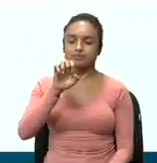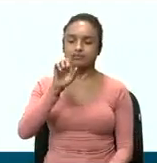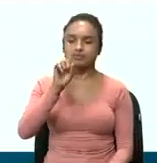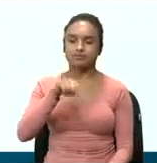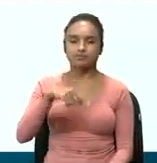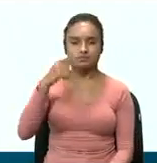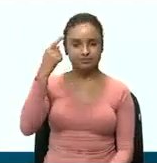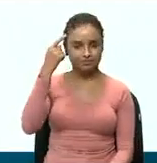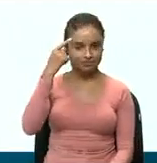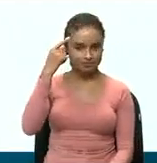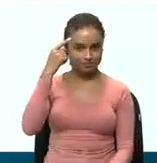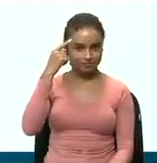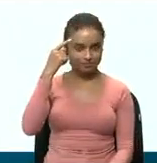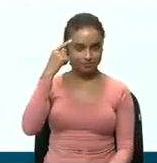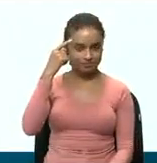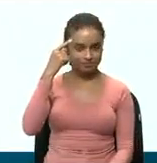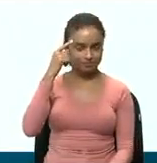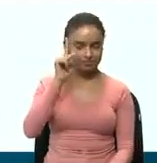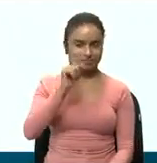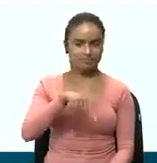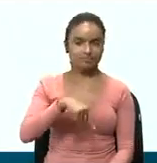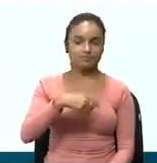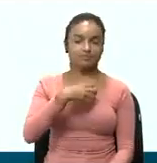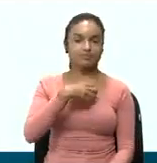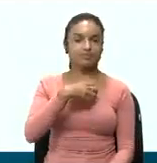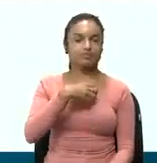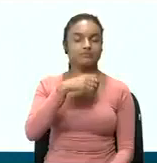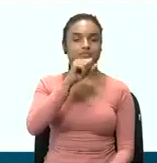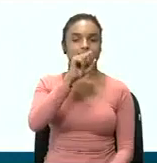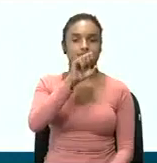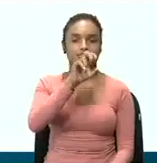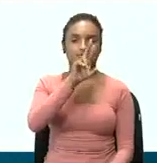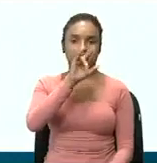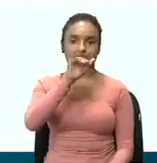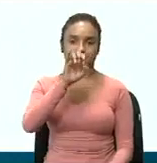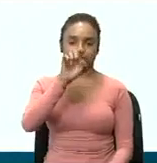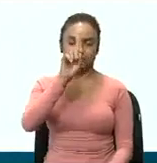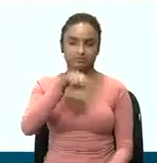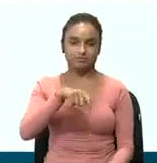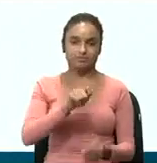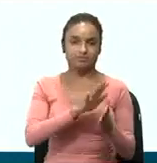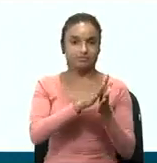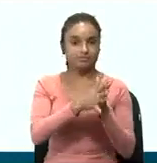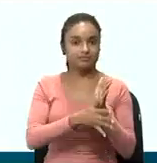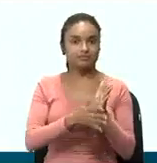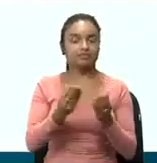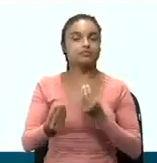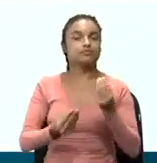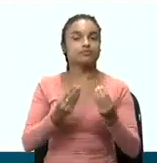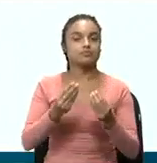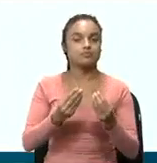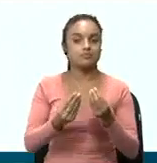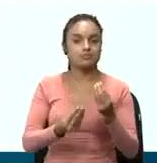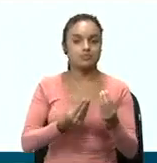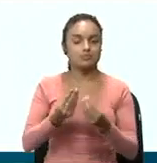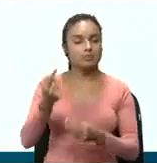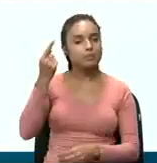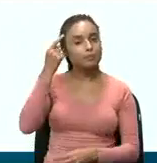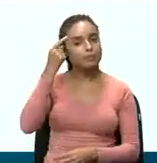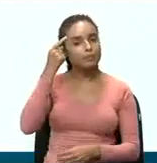podemos pensar na ideia de cheiro, ela tem um cheiro de ser uma série geométrica. Mas como que nós vamos,